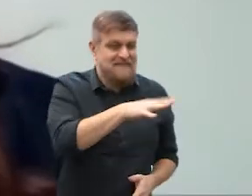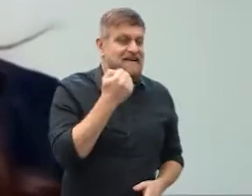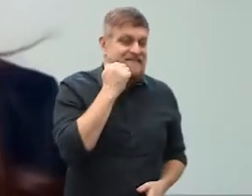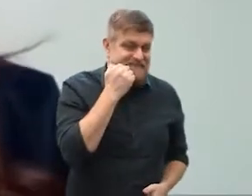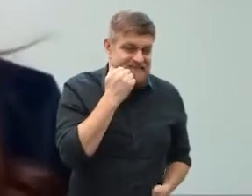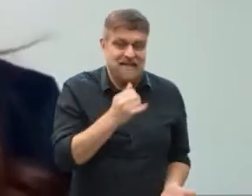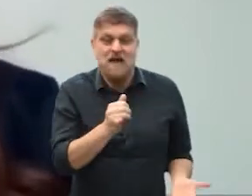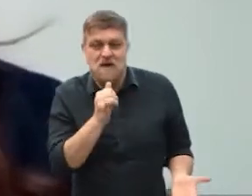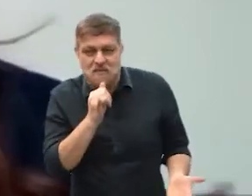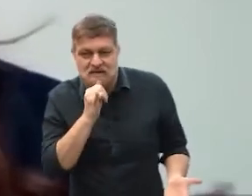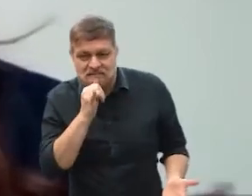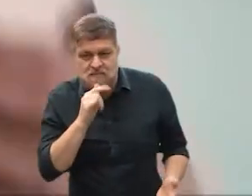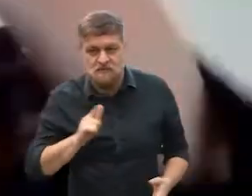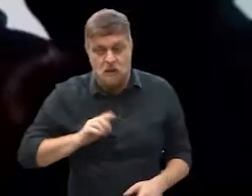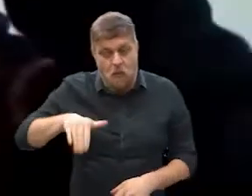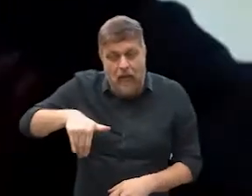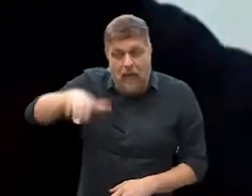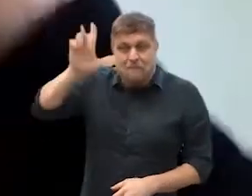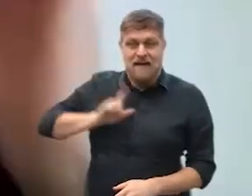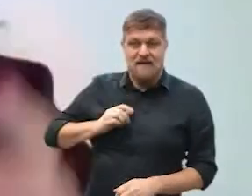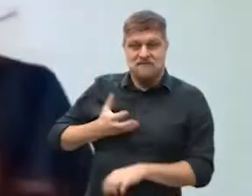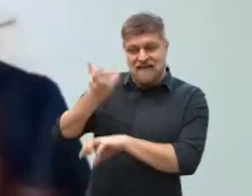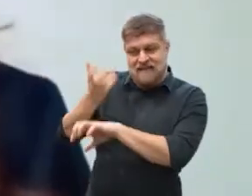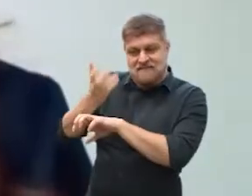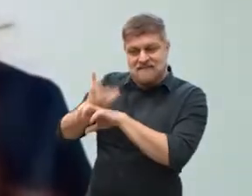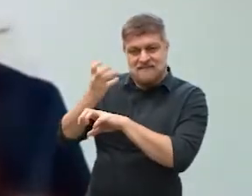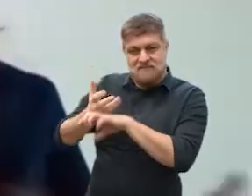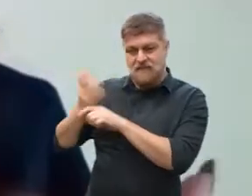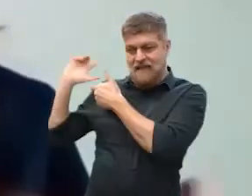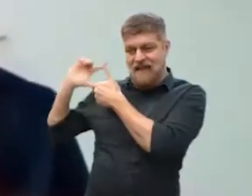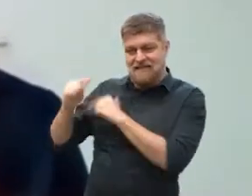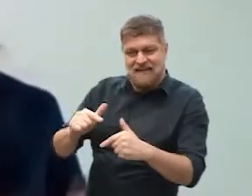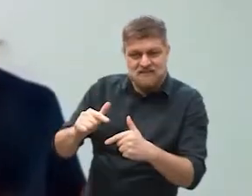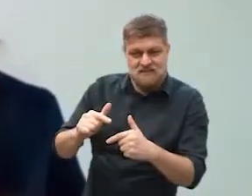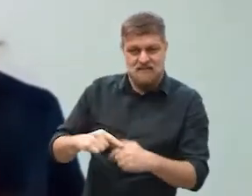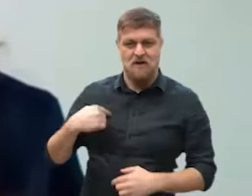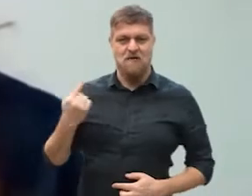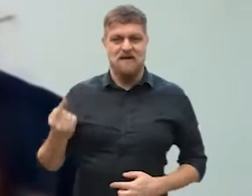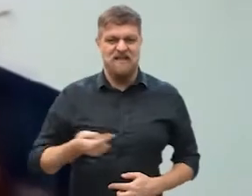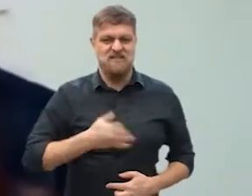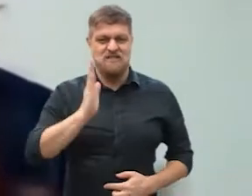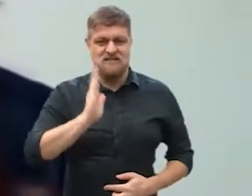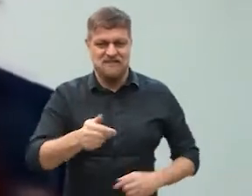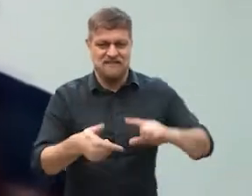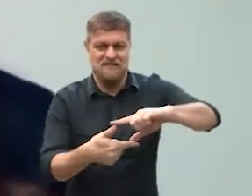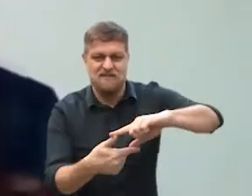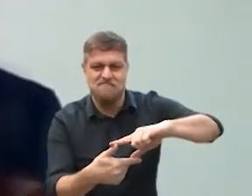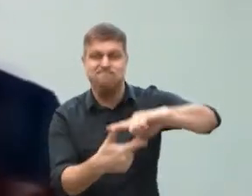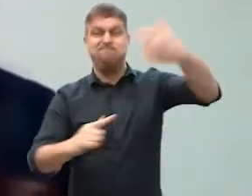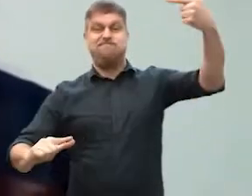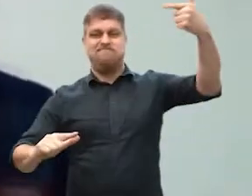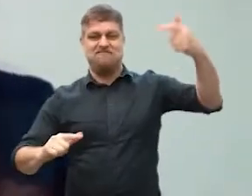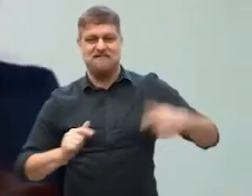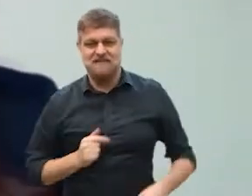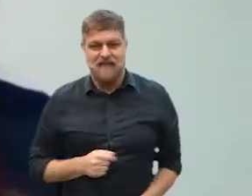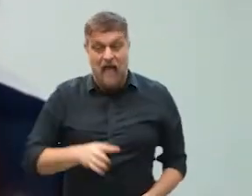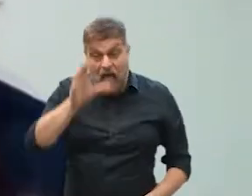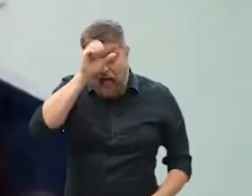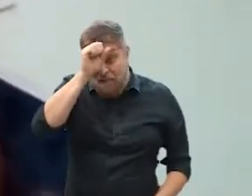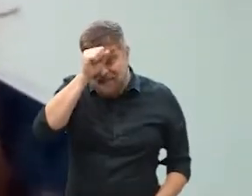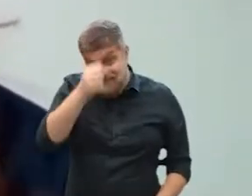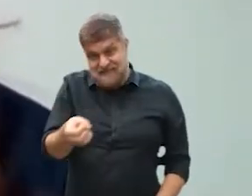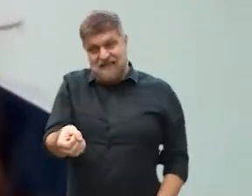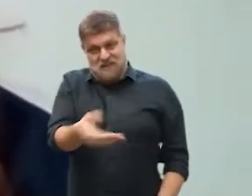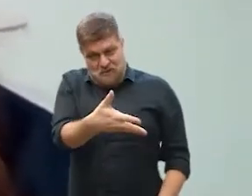Então, ela vai muito além daquilo que a gente já tinha. A gente agora sai um pouquinho da caixinha e abre espaço para um novo